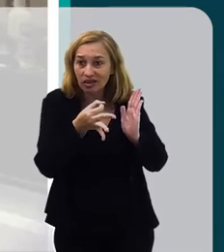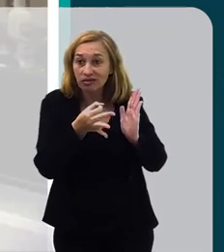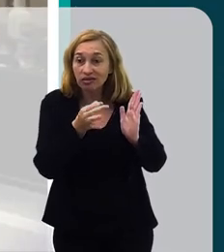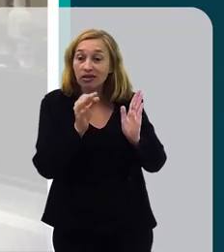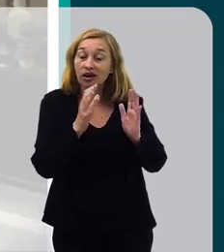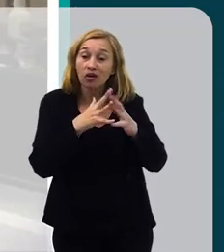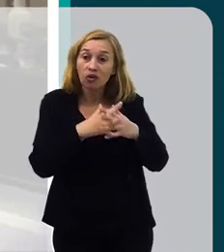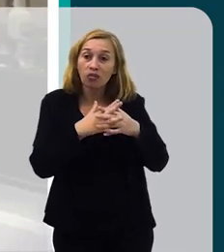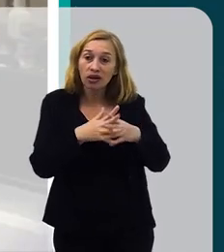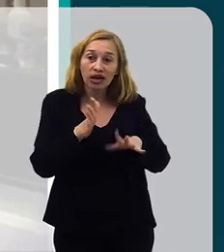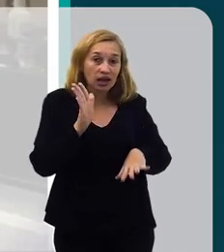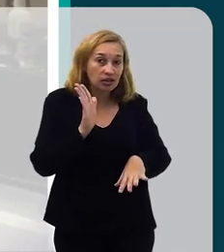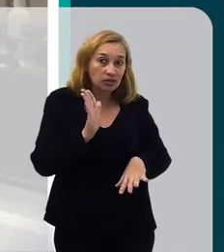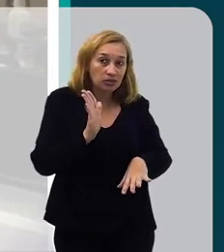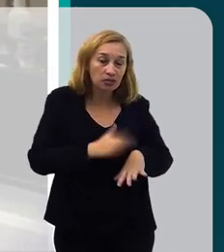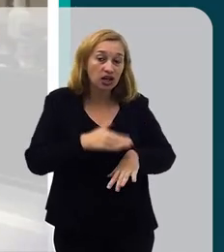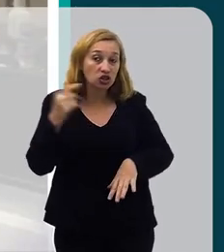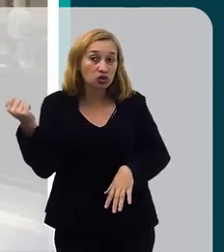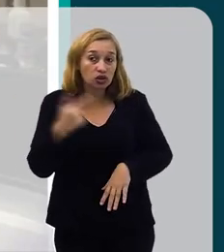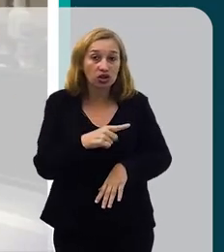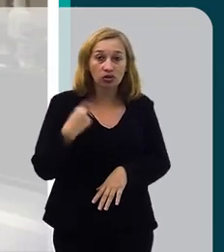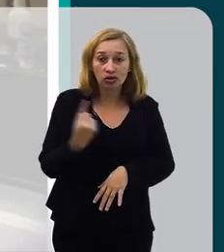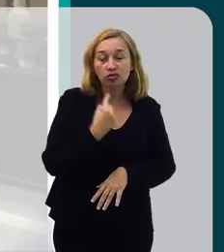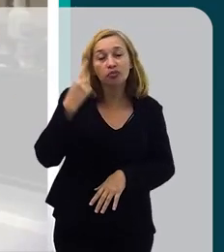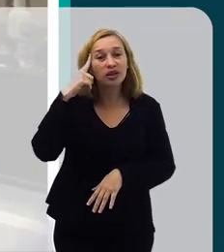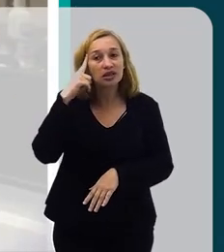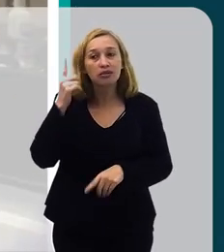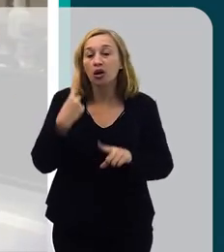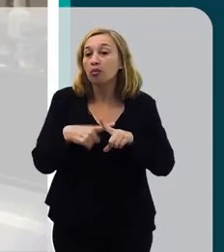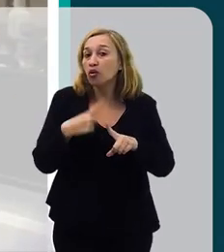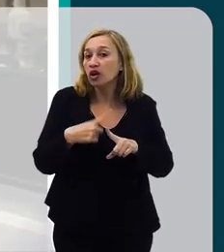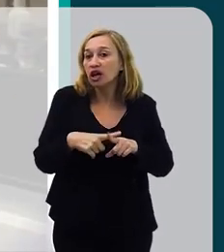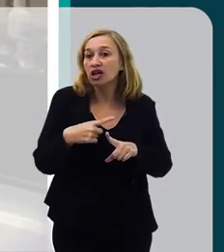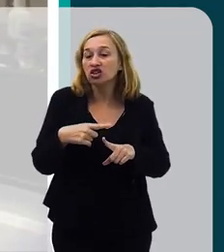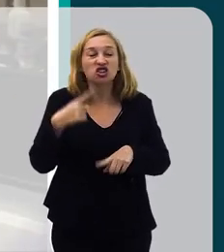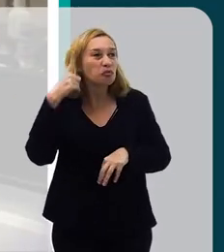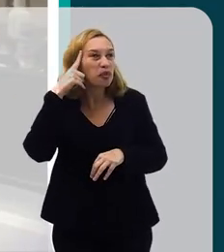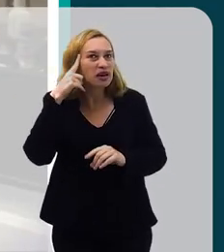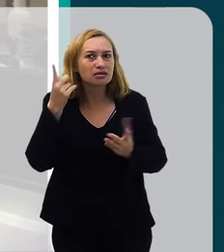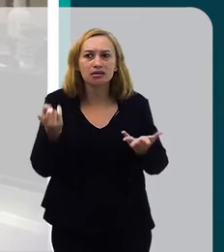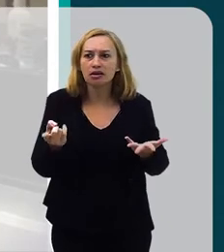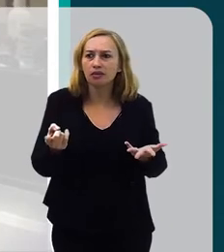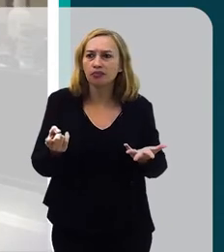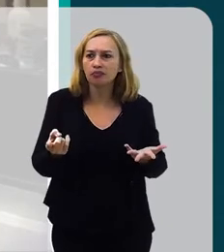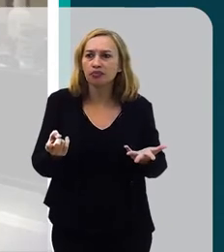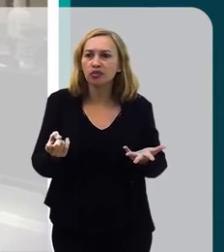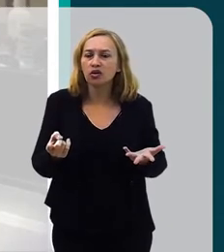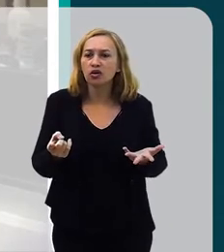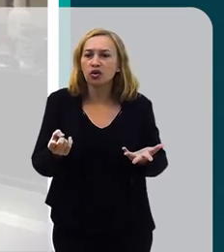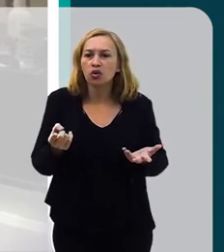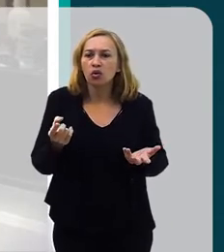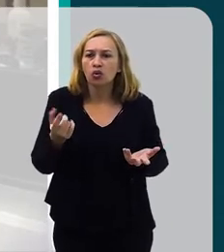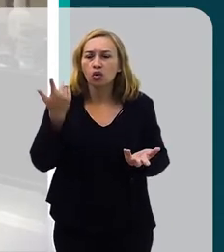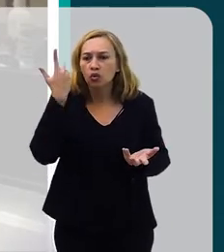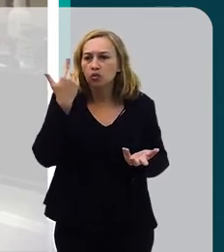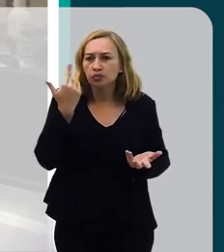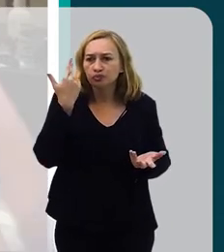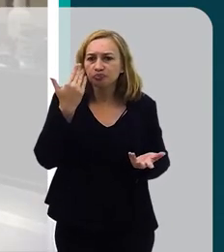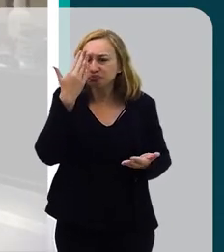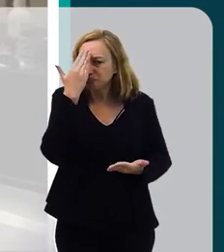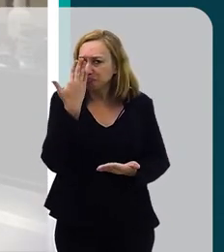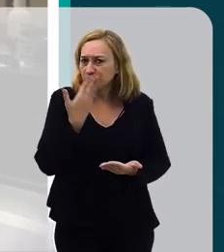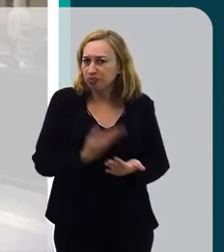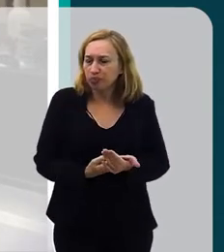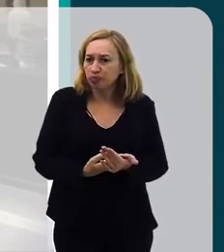o óbvio é mais comum do que a gente pensa, porque a gente pensa, né, o